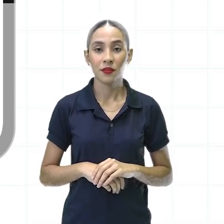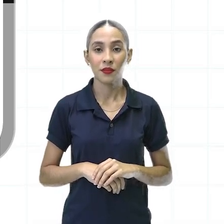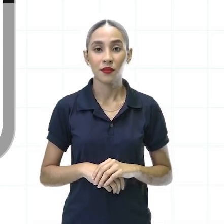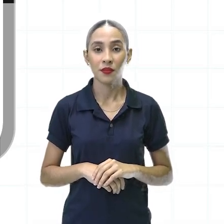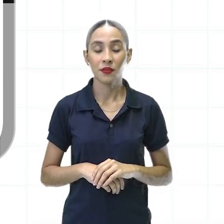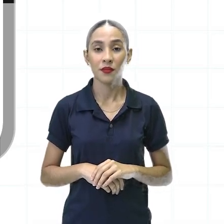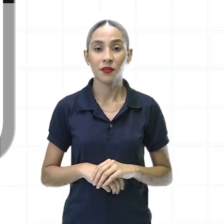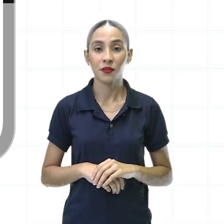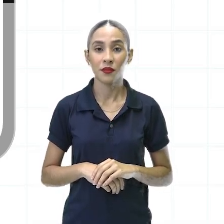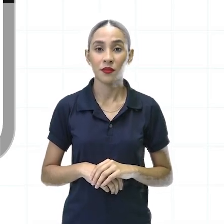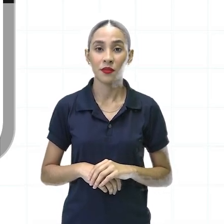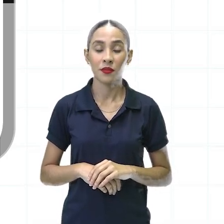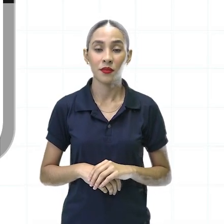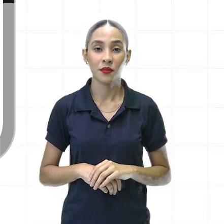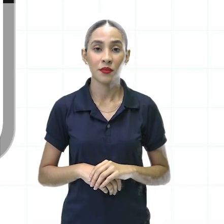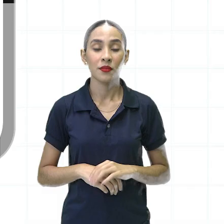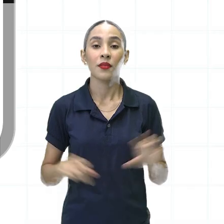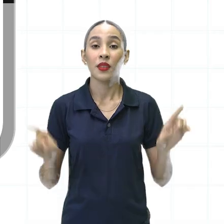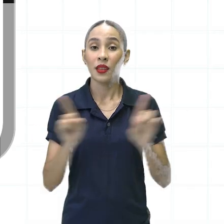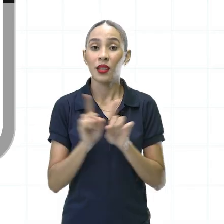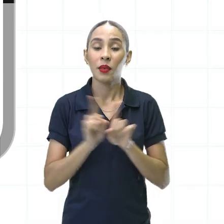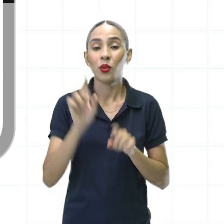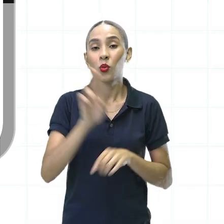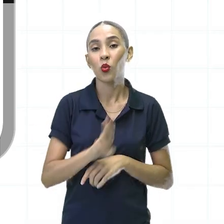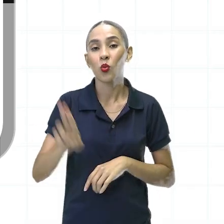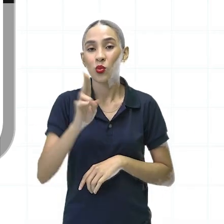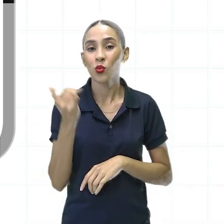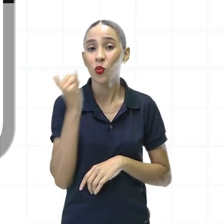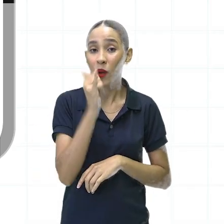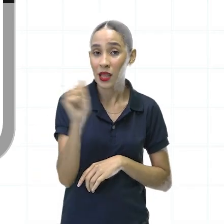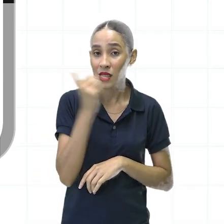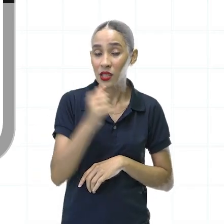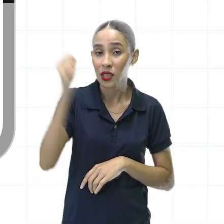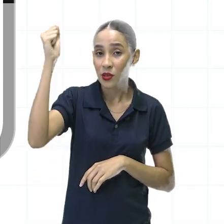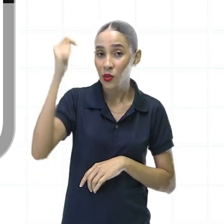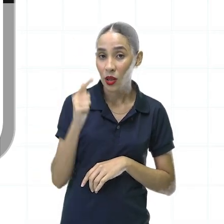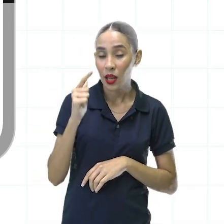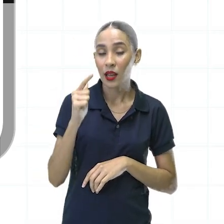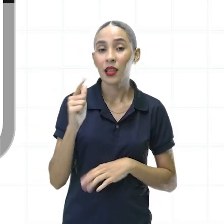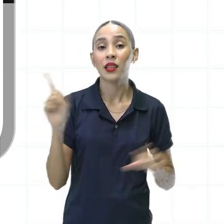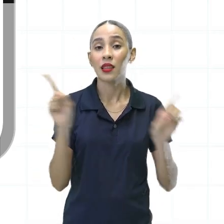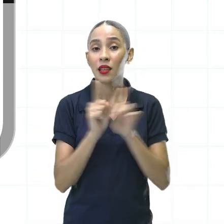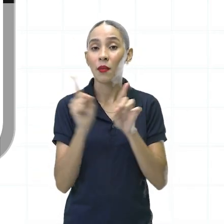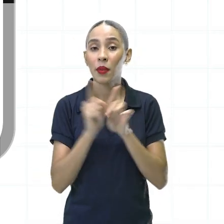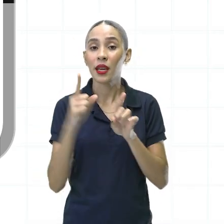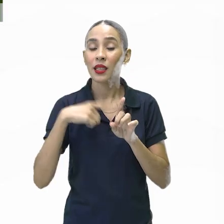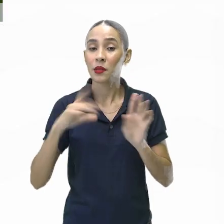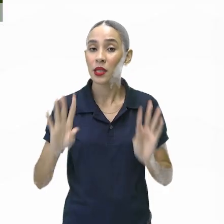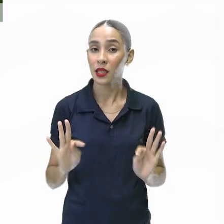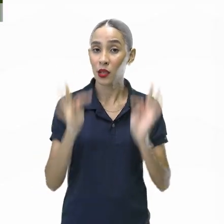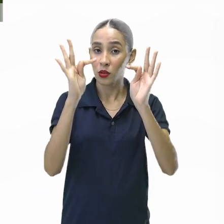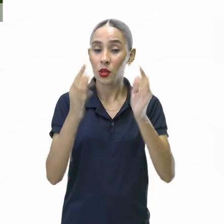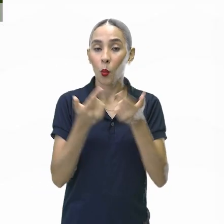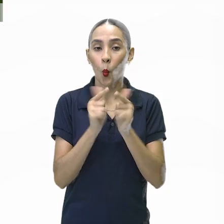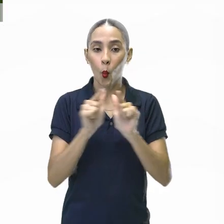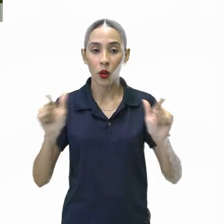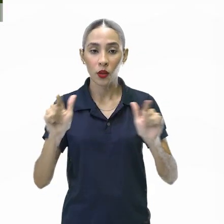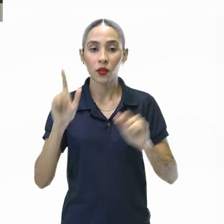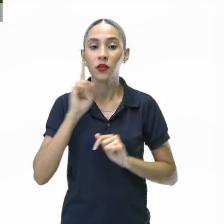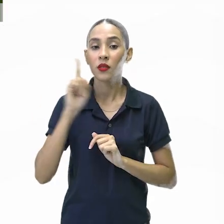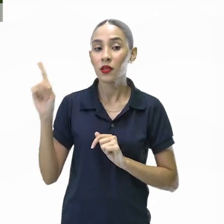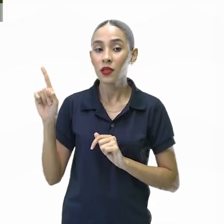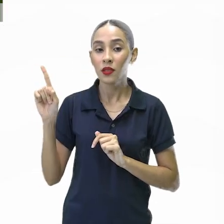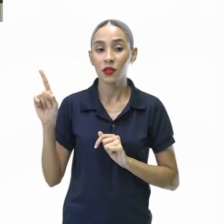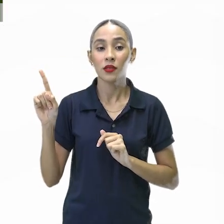Bem, além do uso de energia solar, nós também temos essas tecnologias limpas